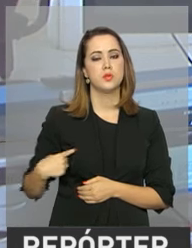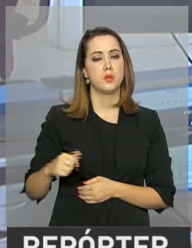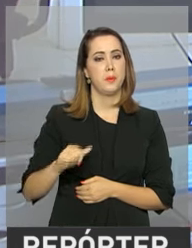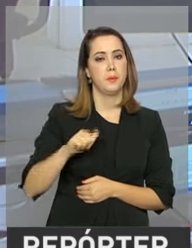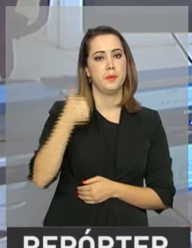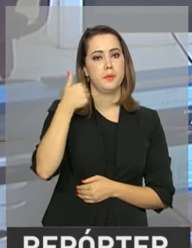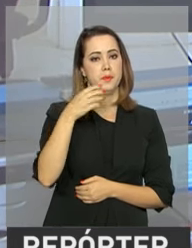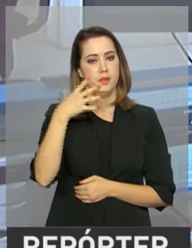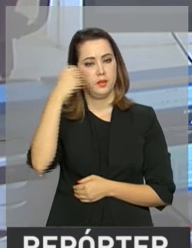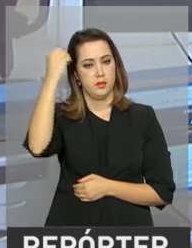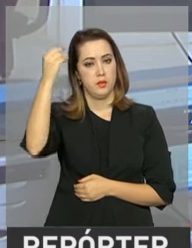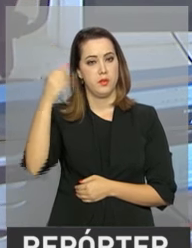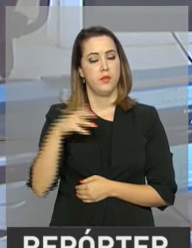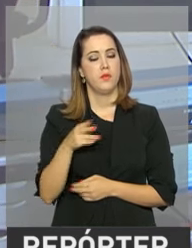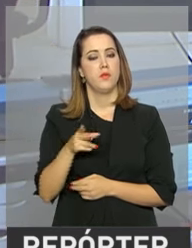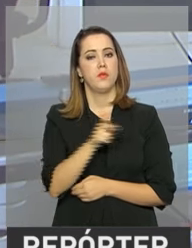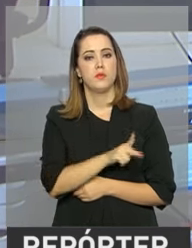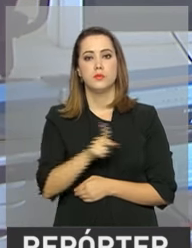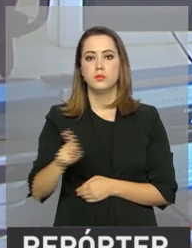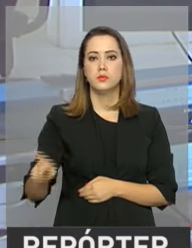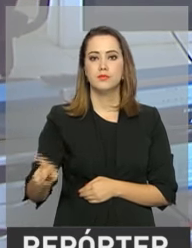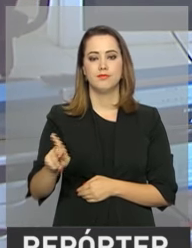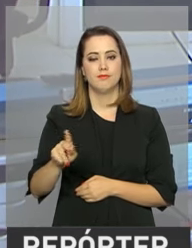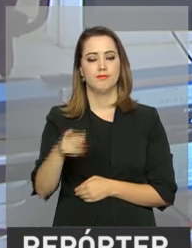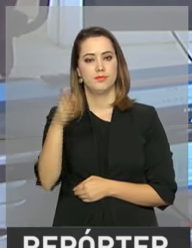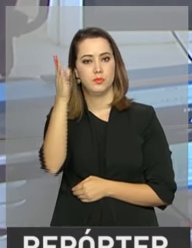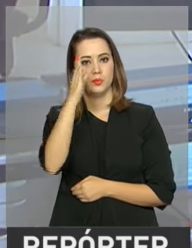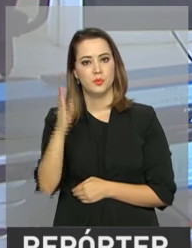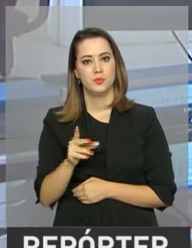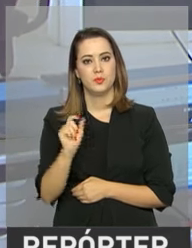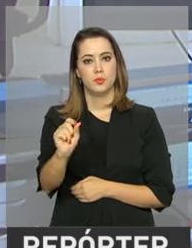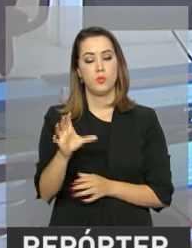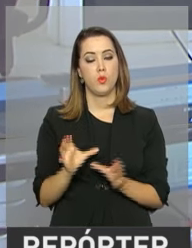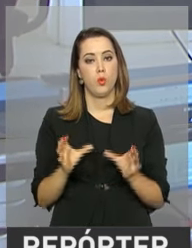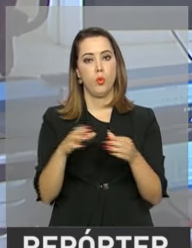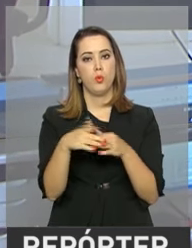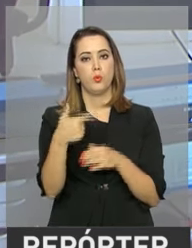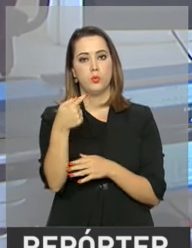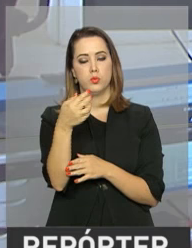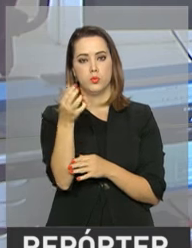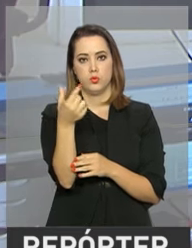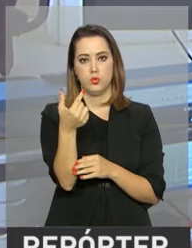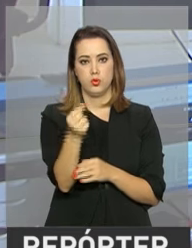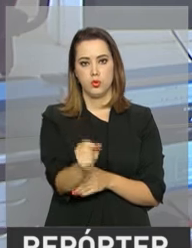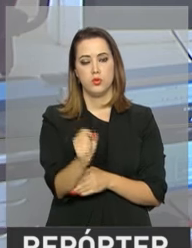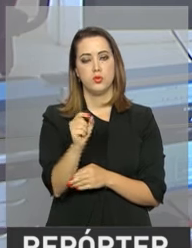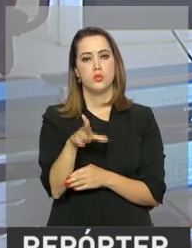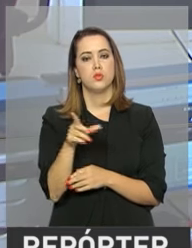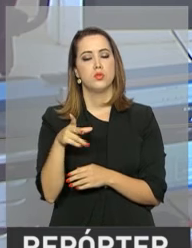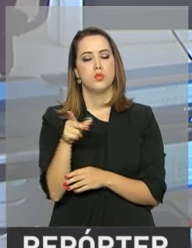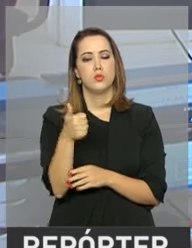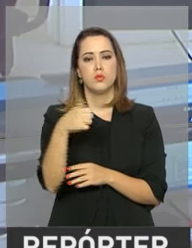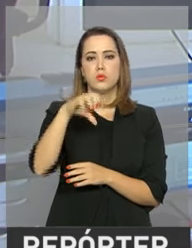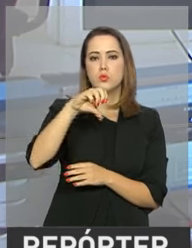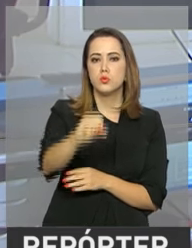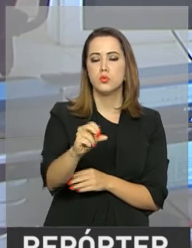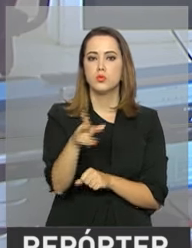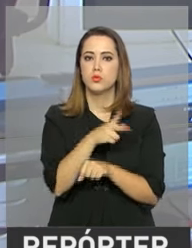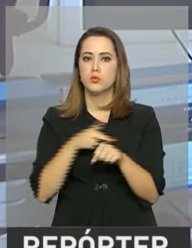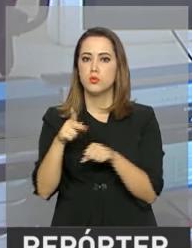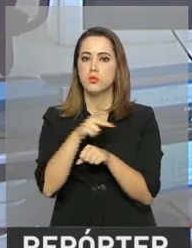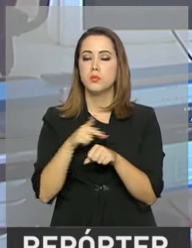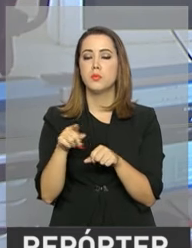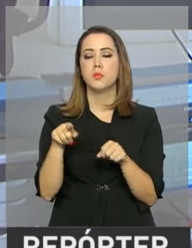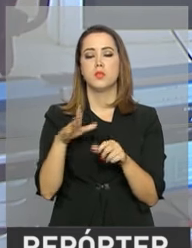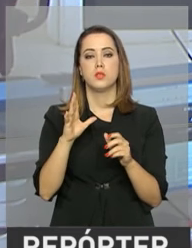internacional como presidente da República. Ele vai participar da cúpula do G20, grupo das 19 principais economias do mundo, mais a União Europeia.